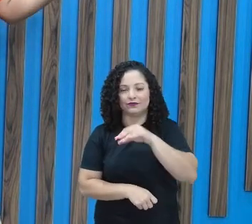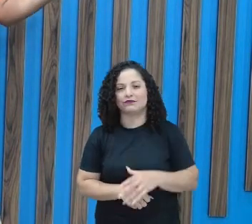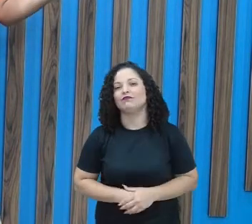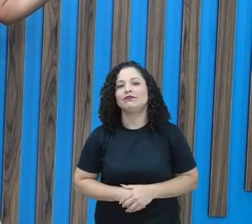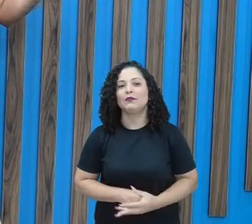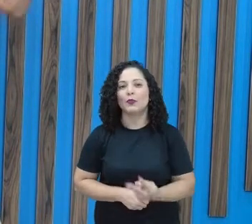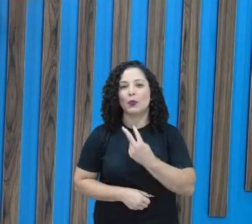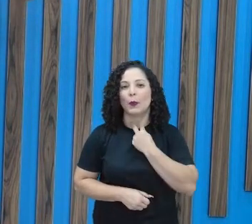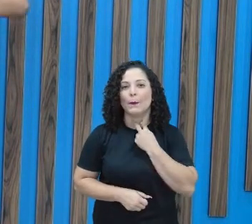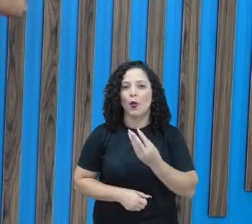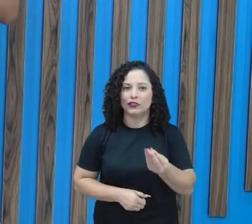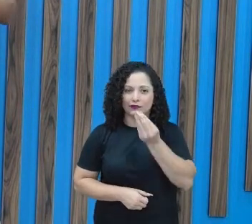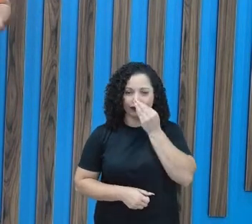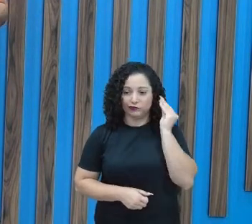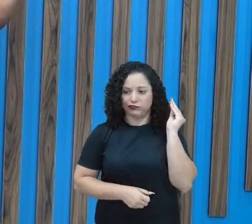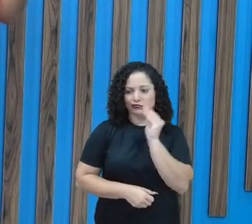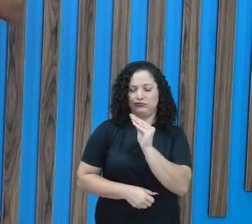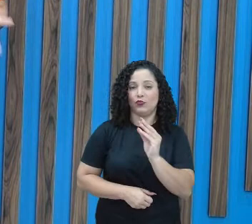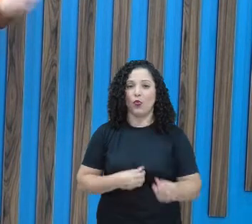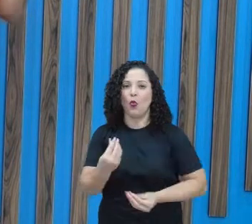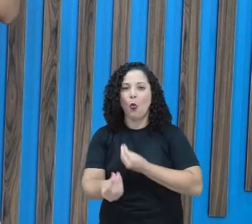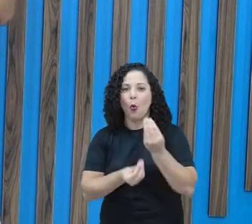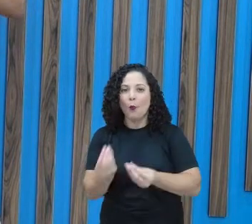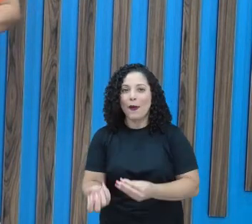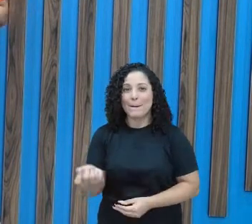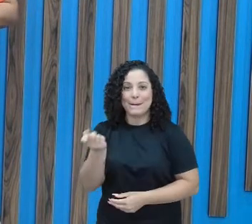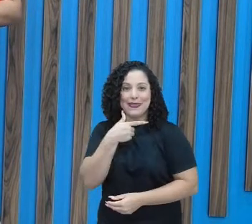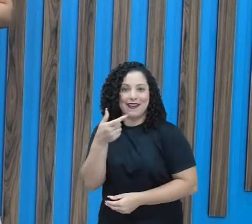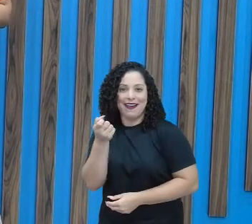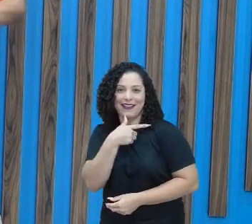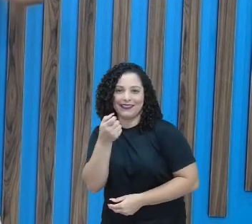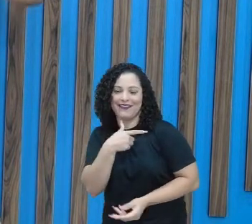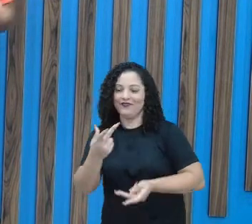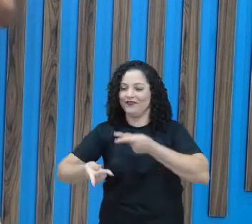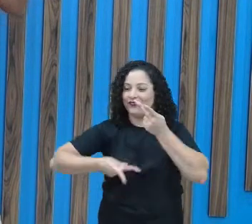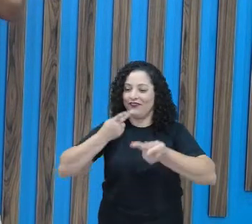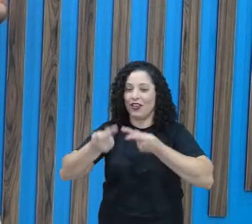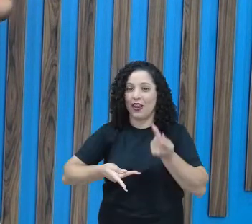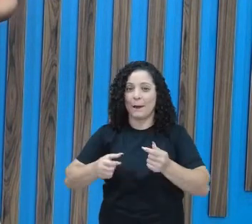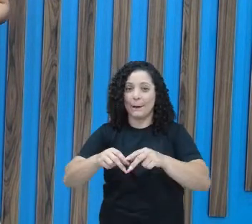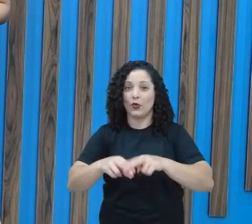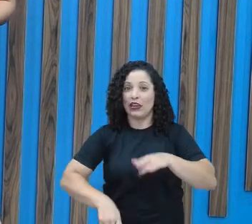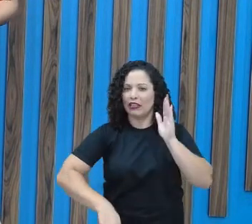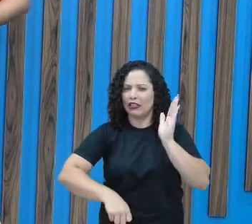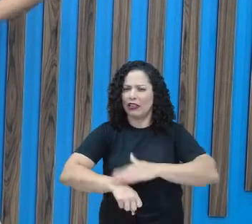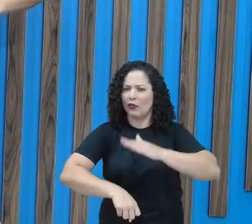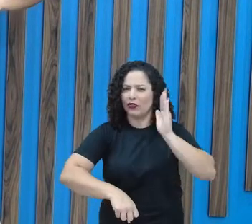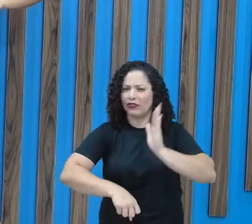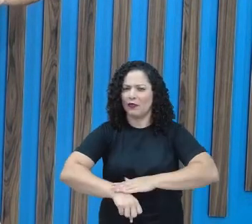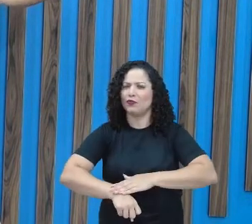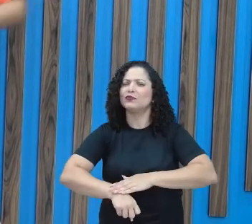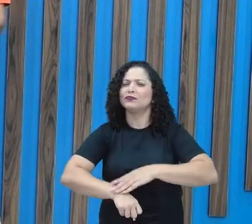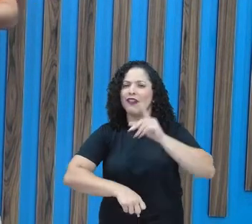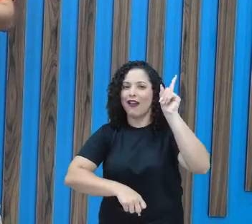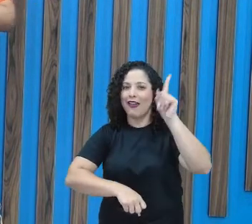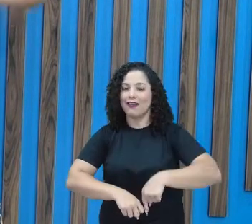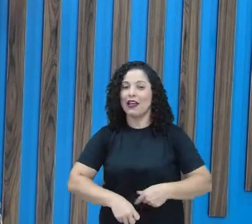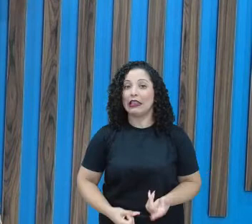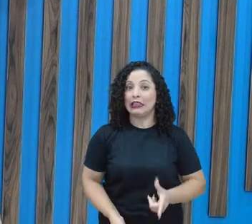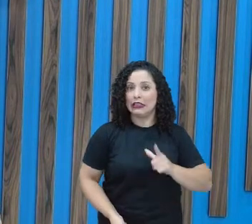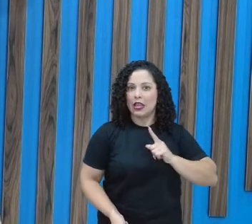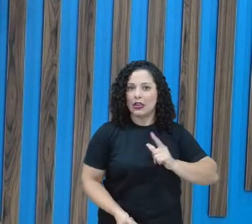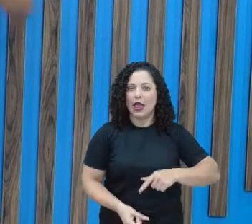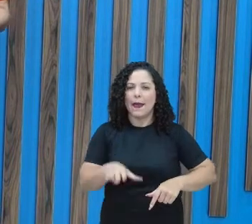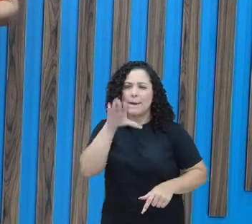ignorar o jeito que se conta a piada, principalmente porque ela tem um punch. ela tem aquele momento de graça, ela